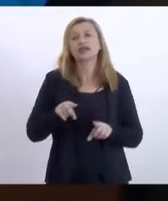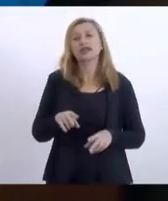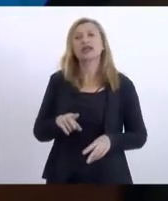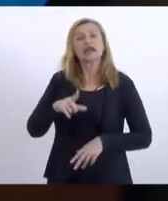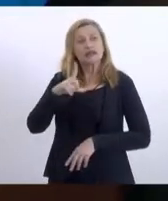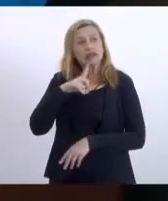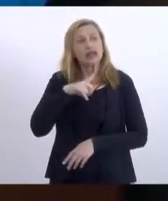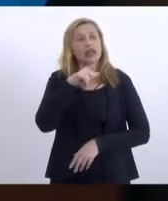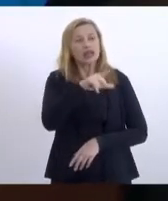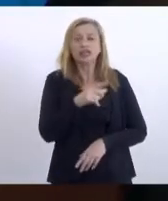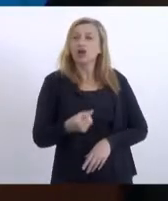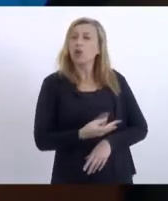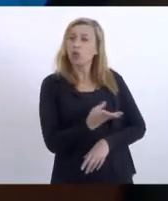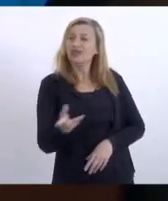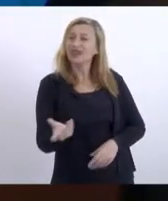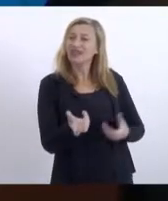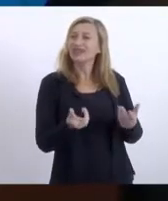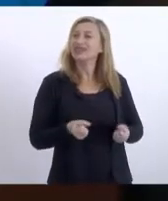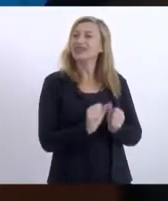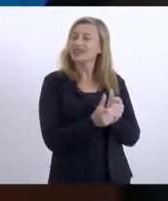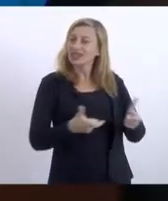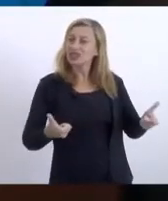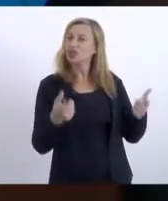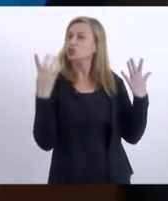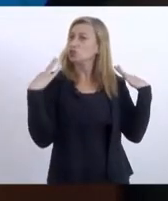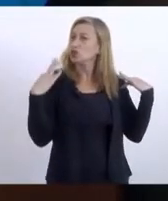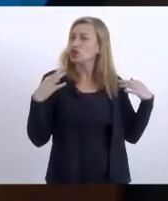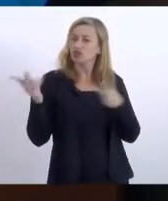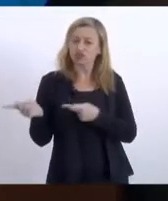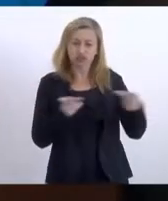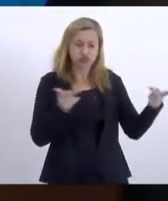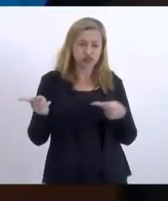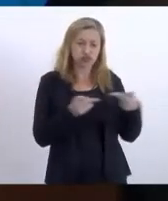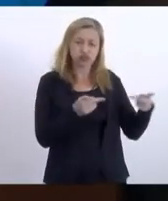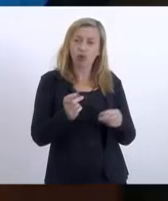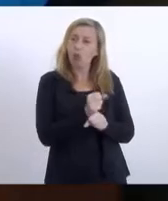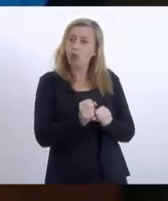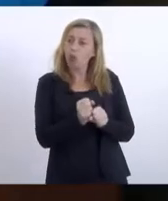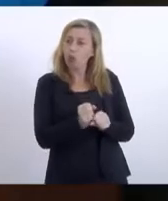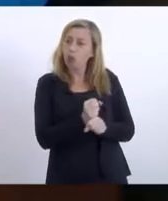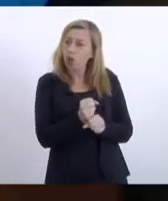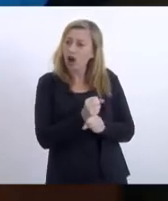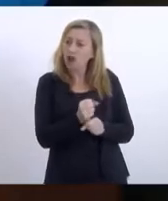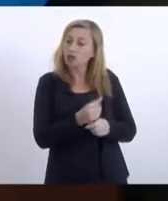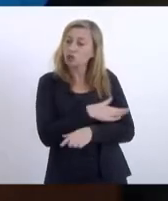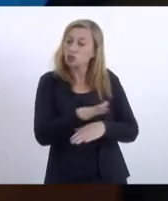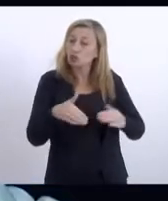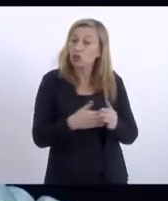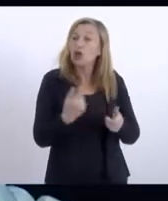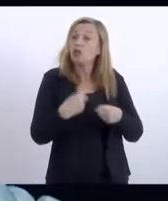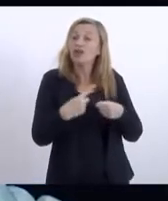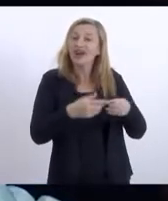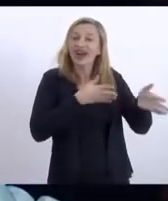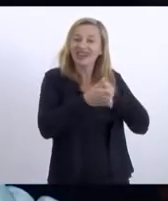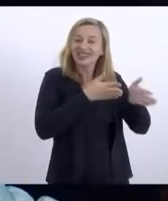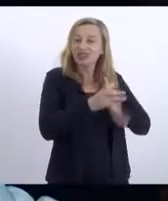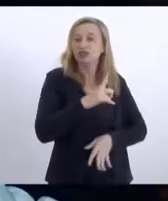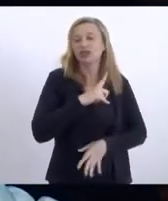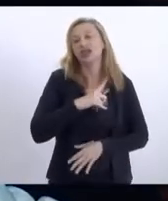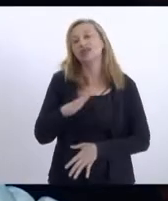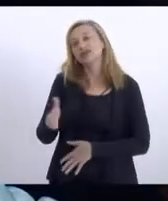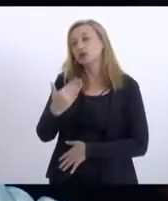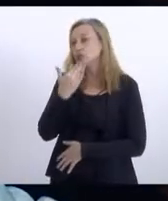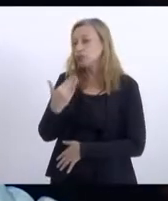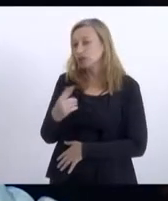tem uma grande quantidade de turismo o ano todo, porque tem acesso. Então, fica aqui a nossa